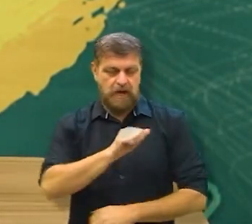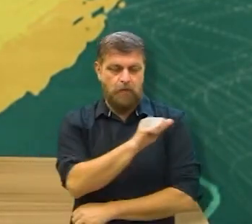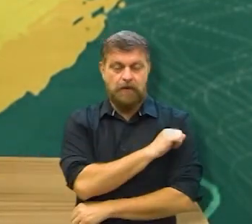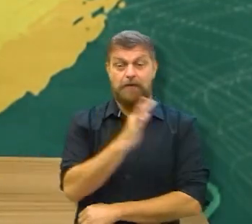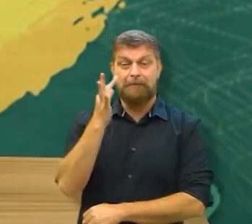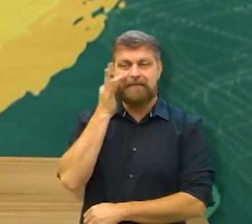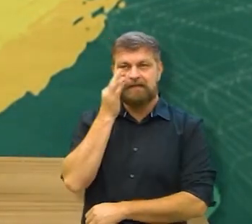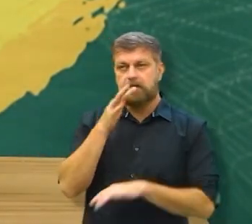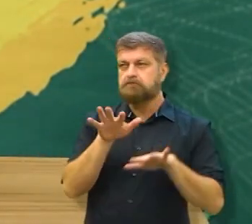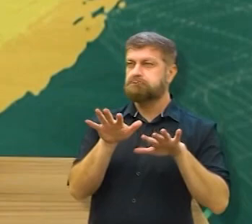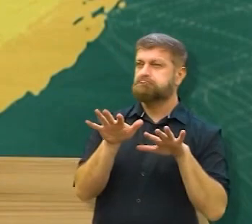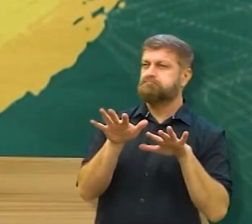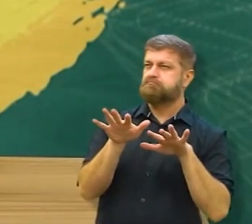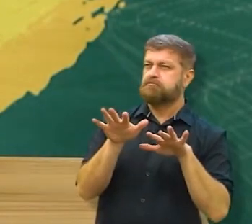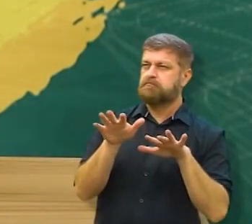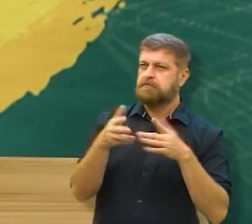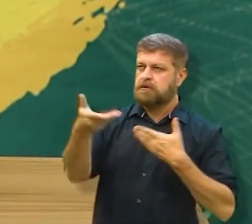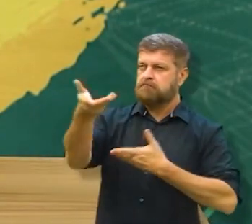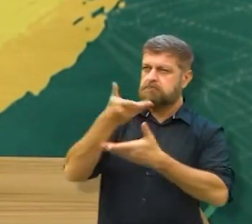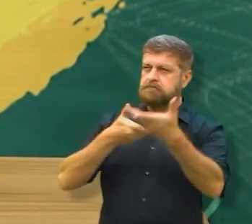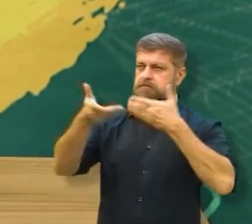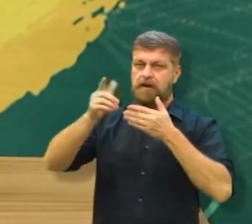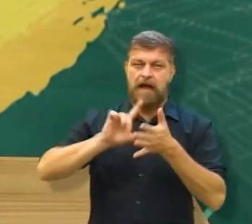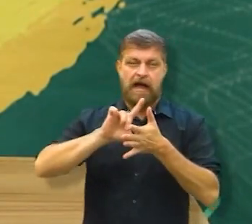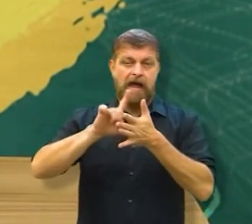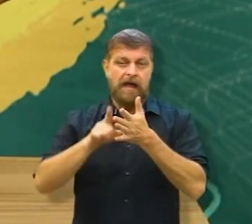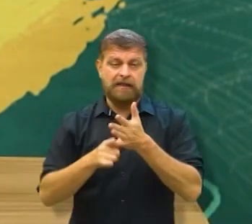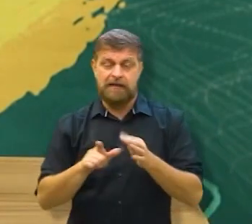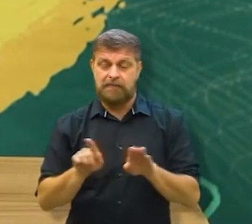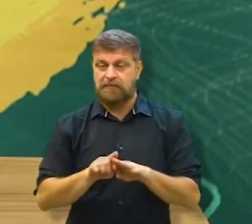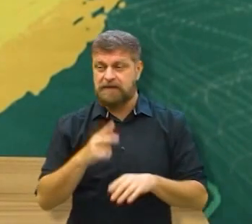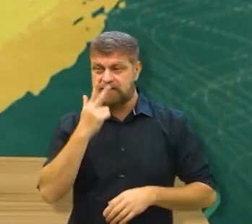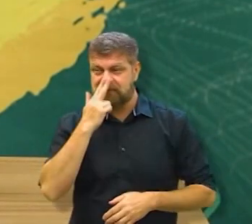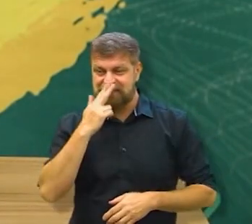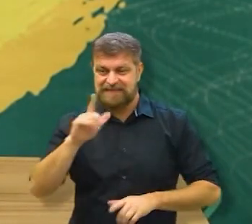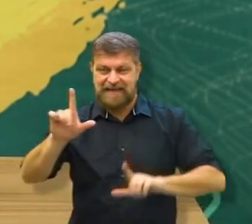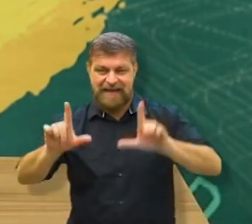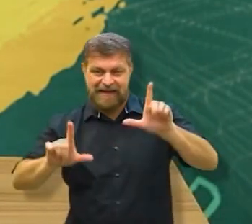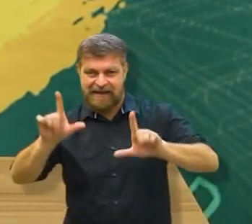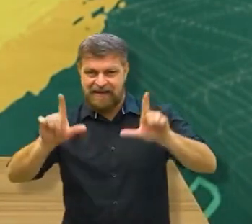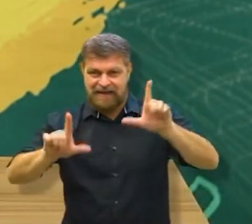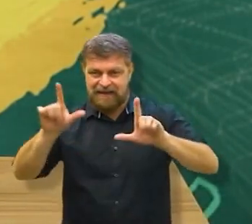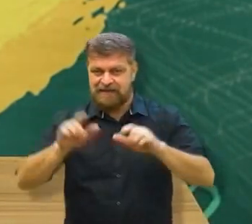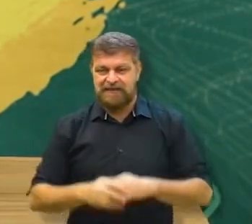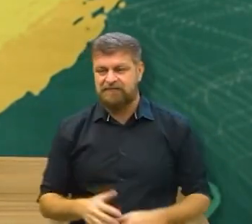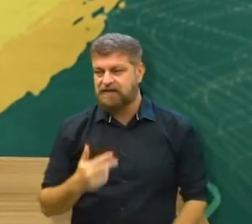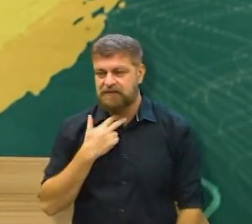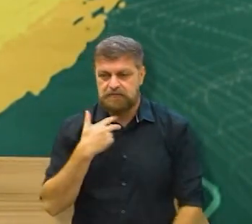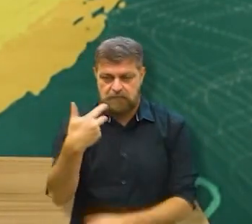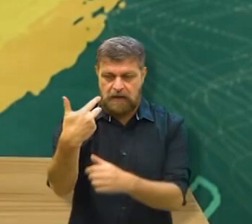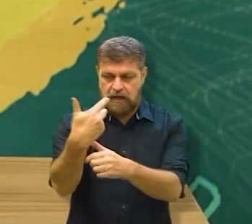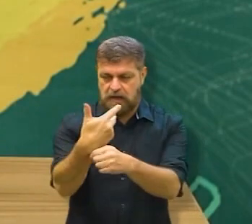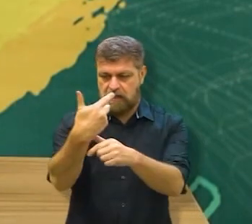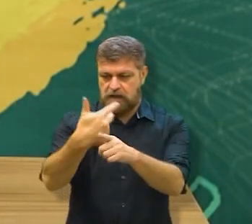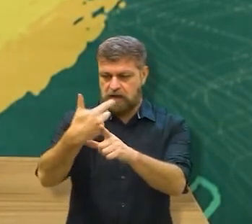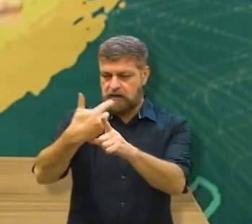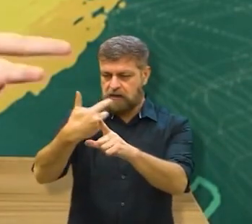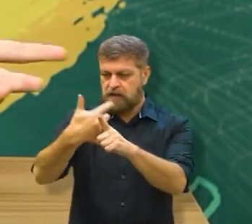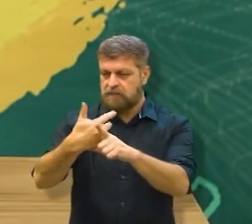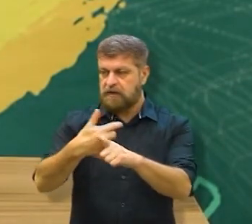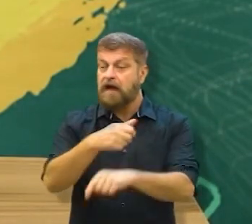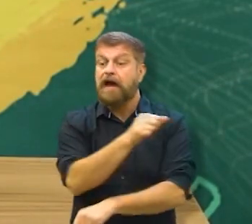toda a plateia ali, aquele calor humano, e depois passou a ser ator de TV, que tem só a câmera,